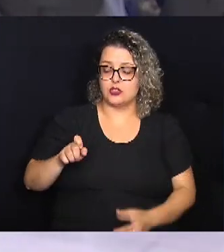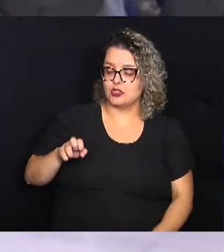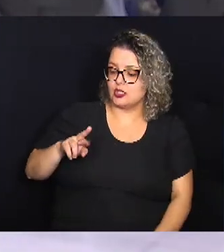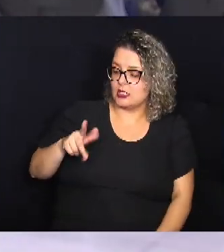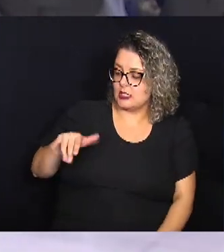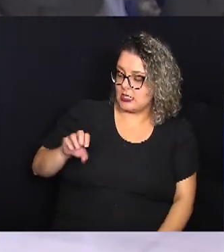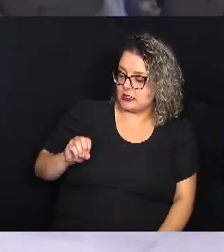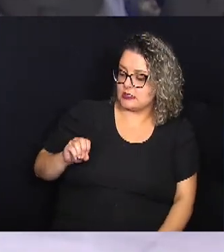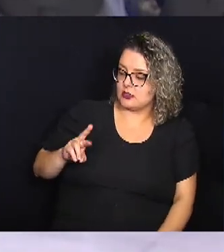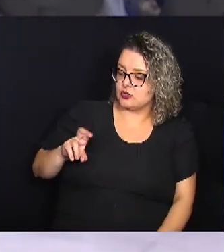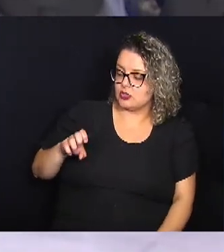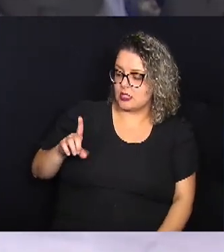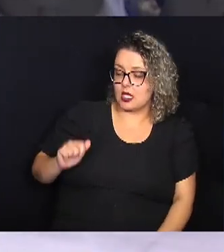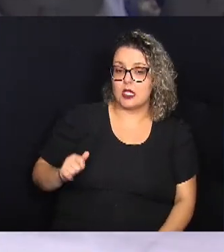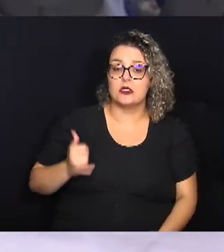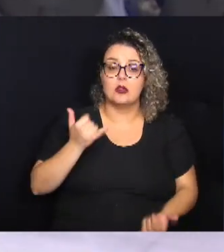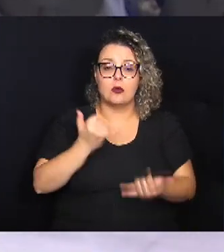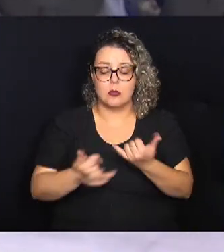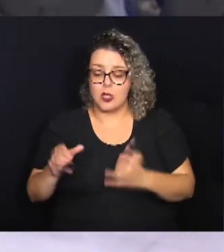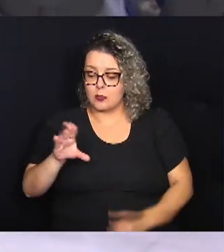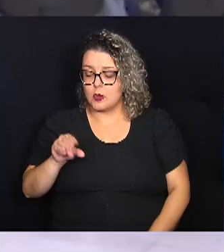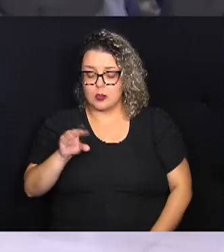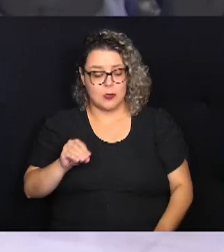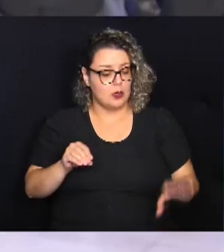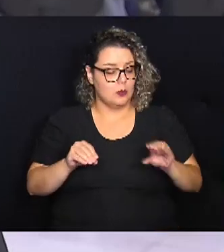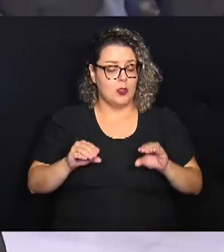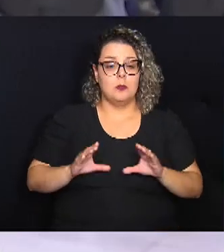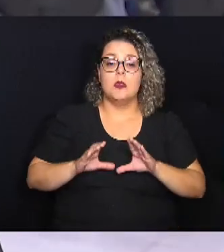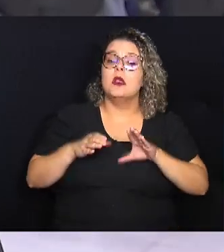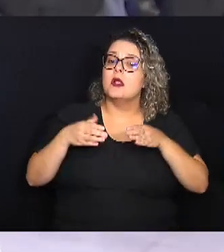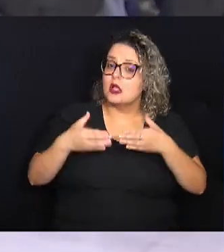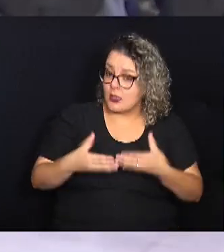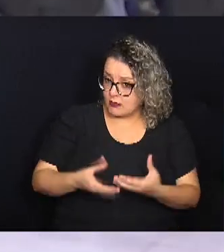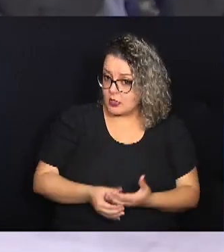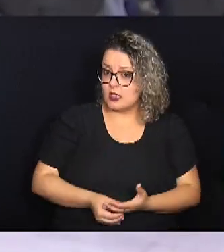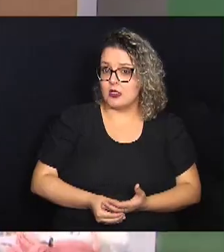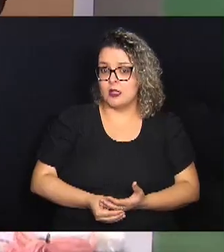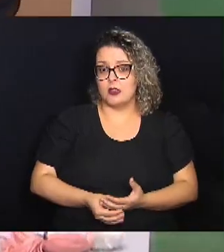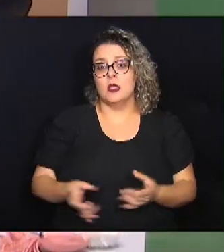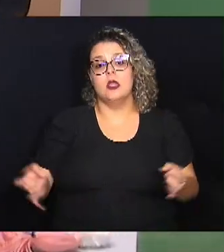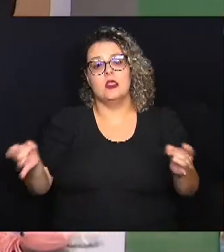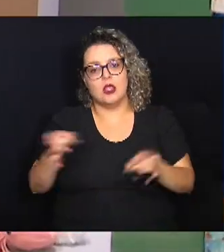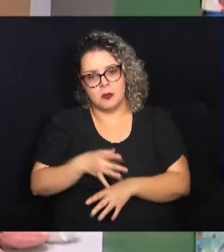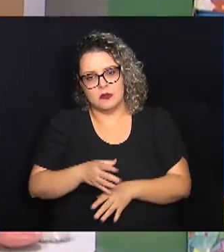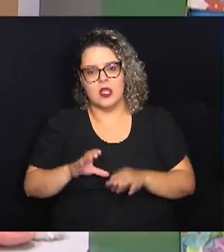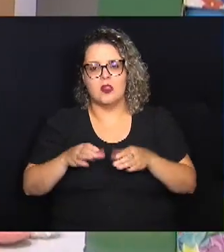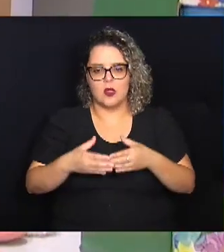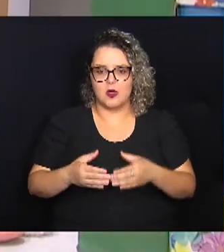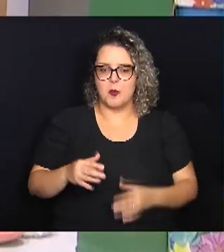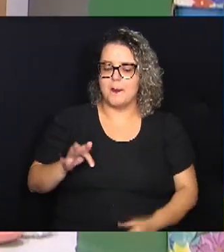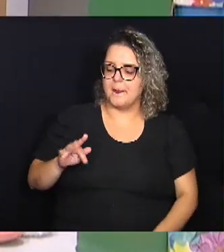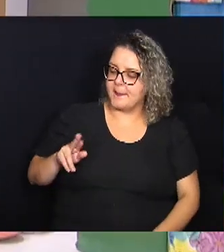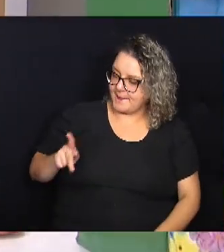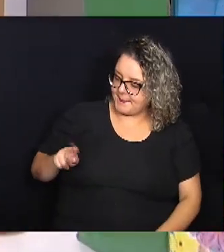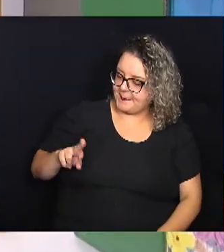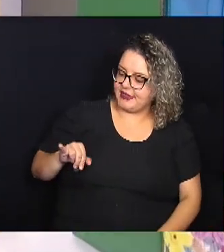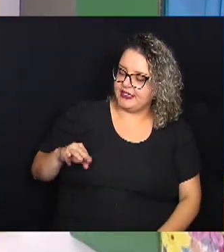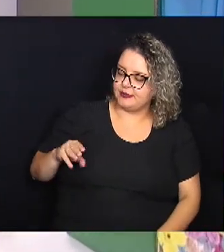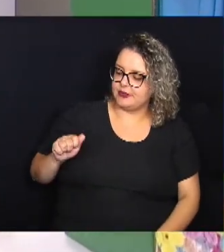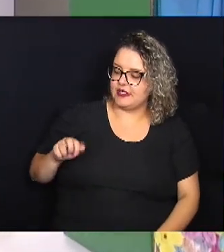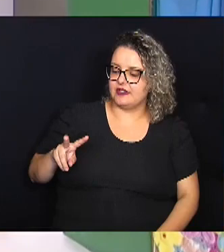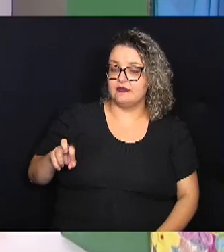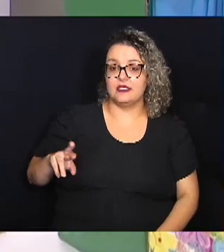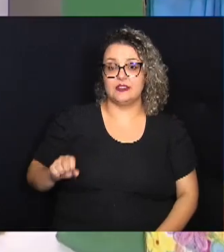Então, parte desses fantoches são feitos pela comunidade e terminados no Grupo Primavera. Na capacitação, os educadores